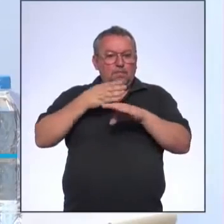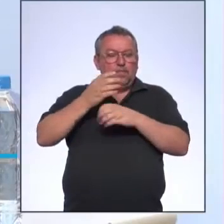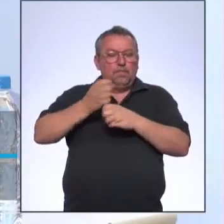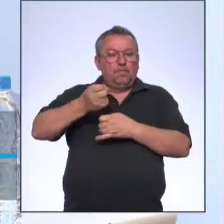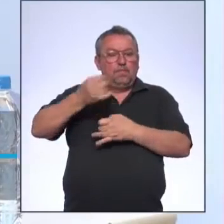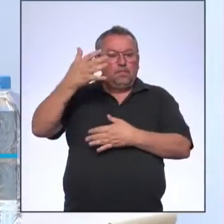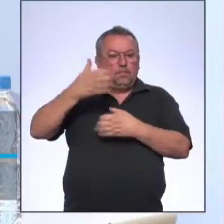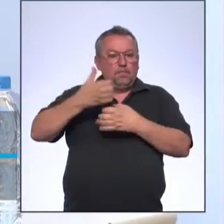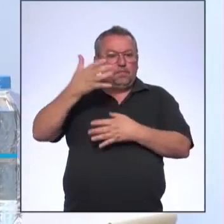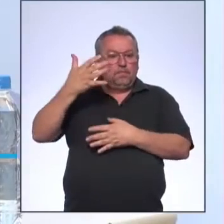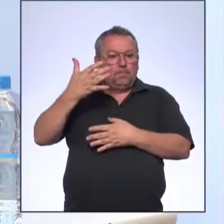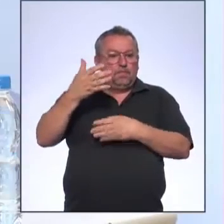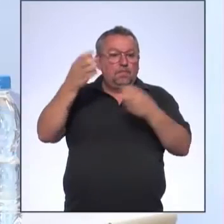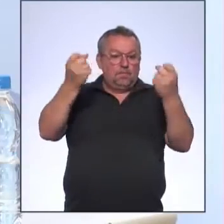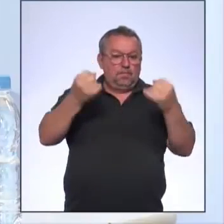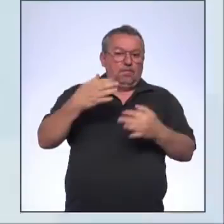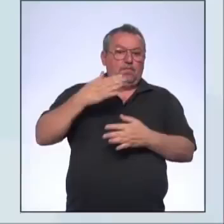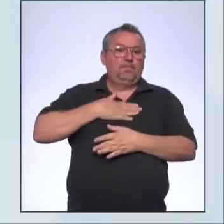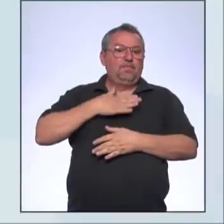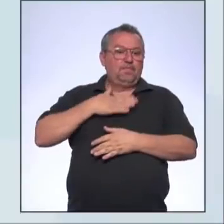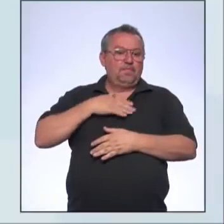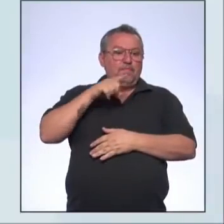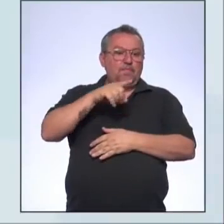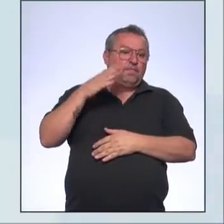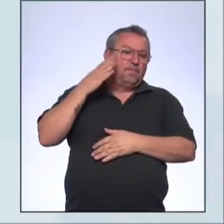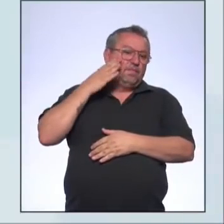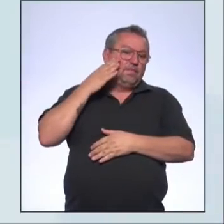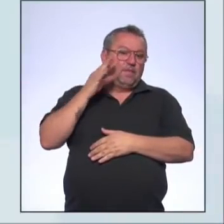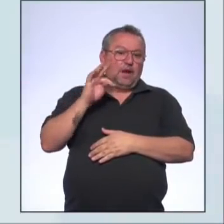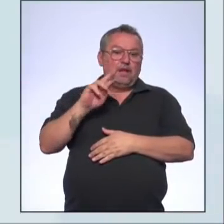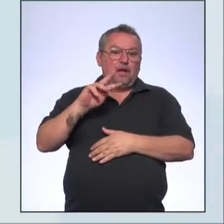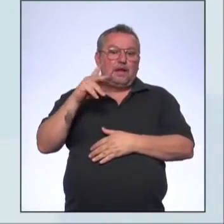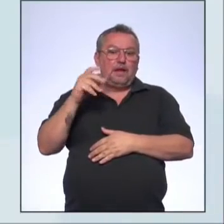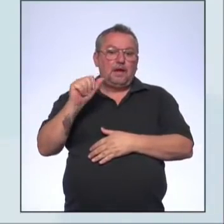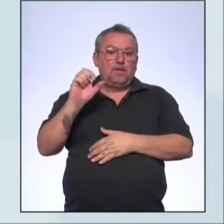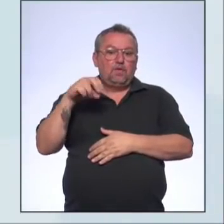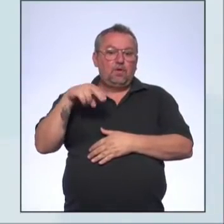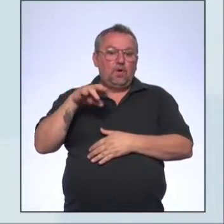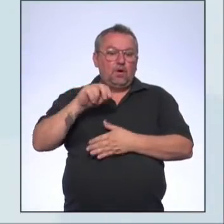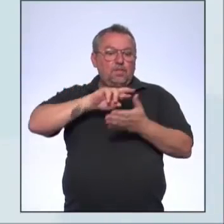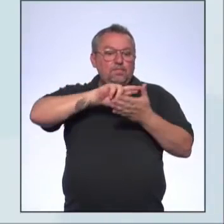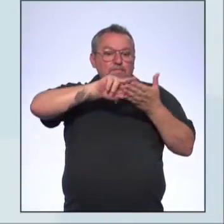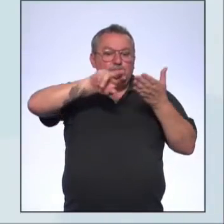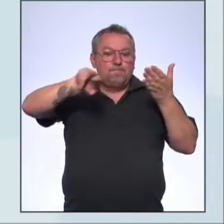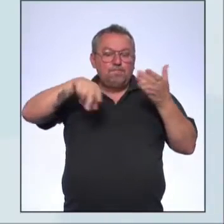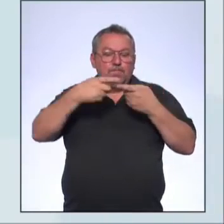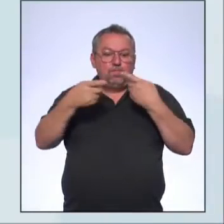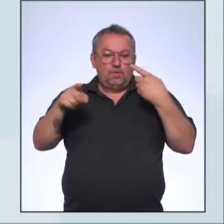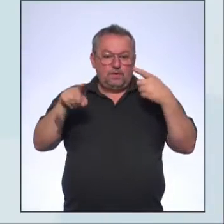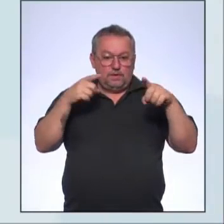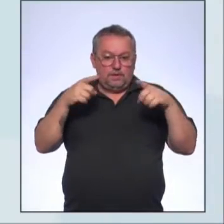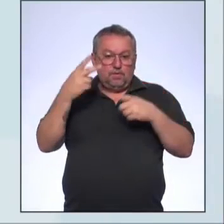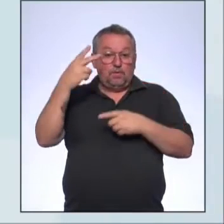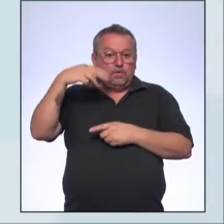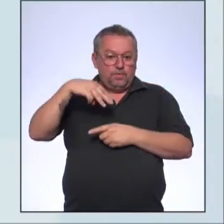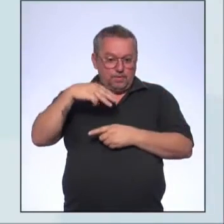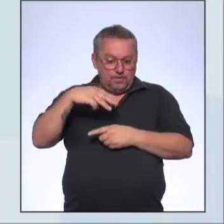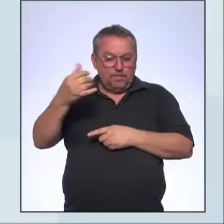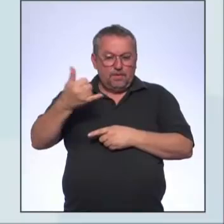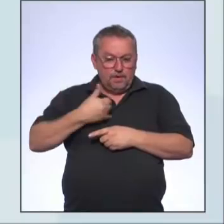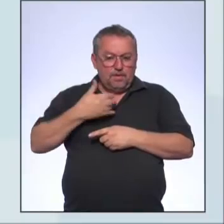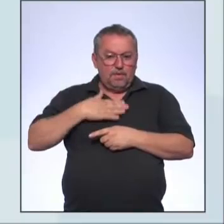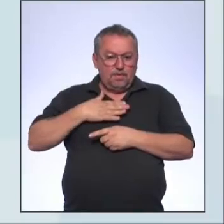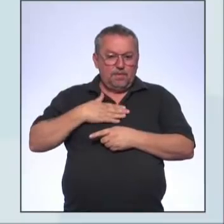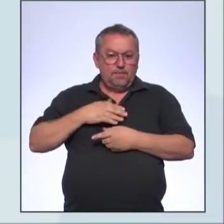chat. Conta para mim o que que você sabe sobre trilha sonora. Eu vou dar 2 minutos para vocês me contarem aqui, para